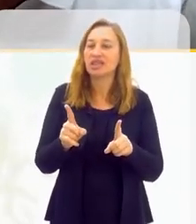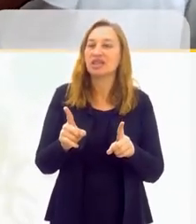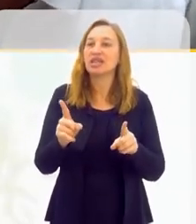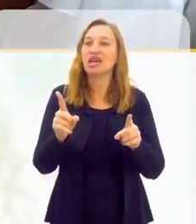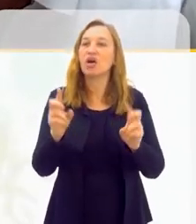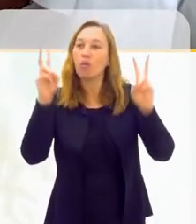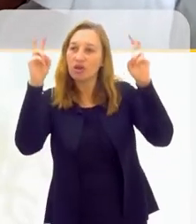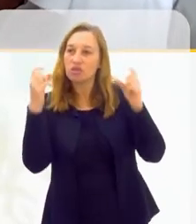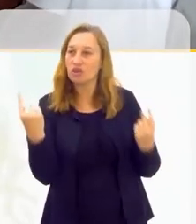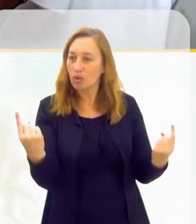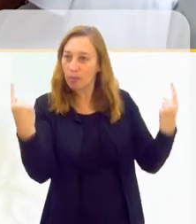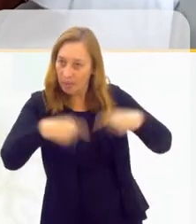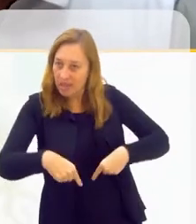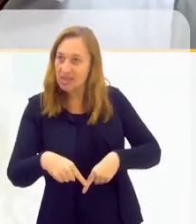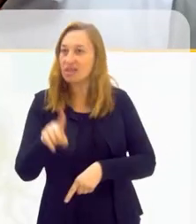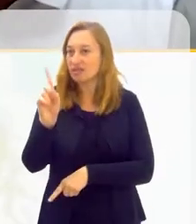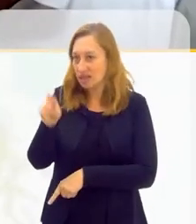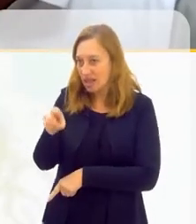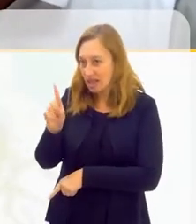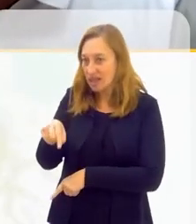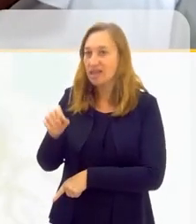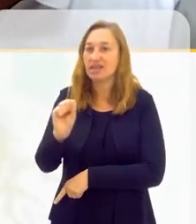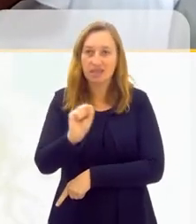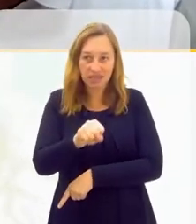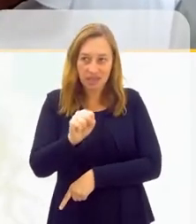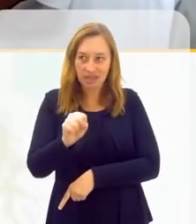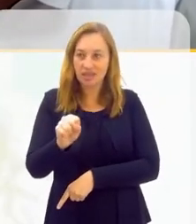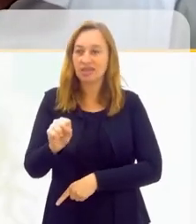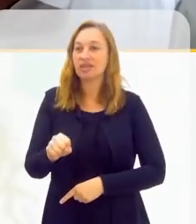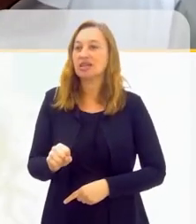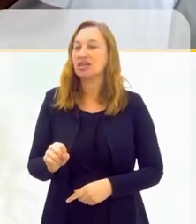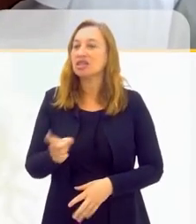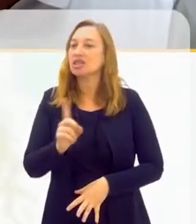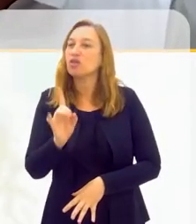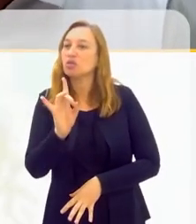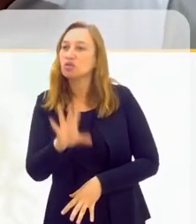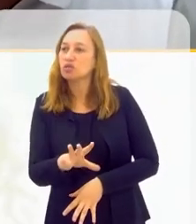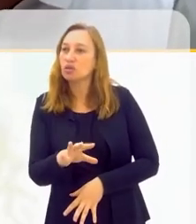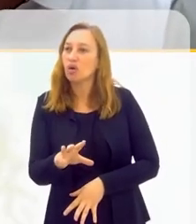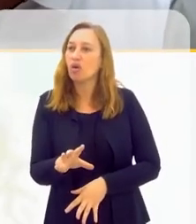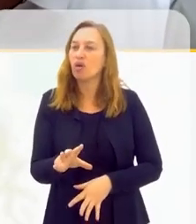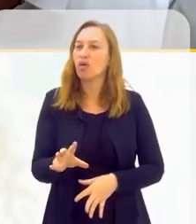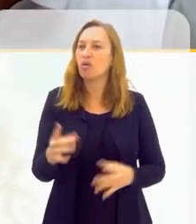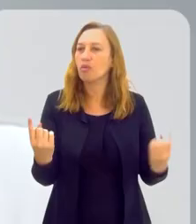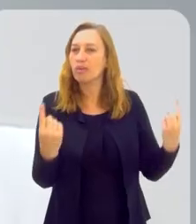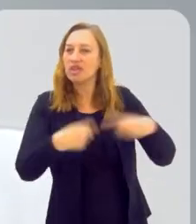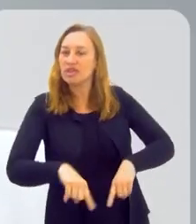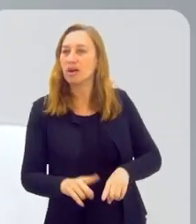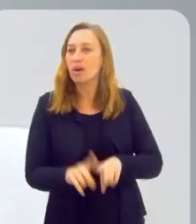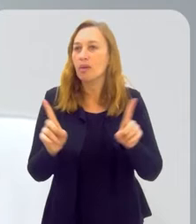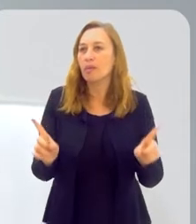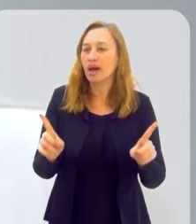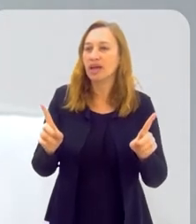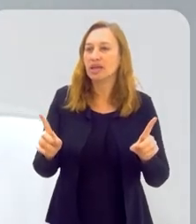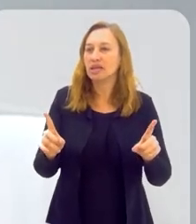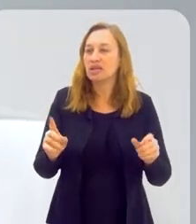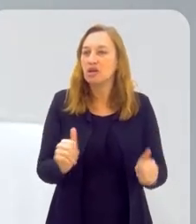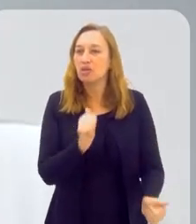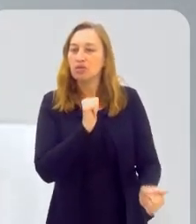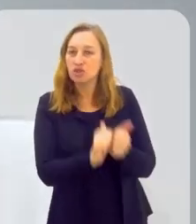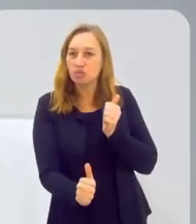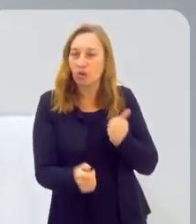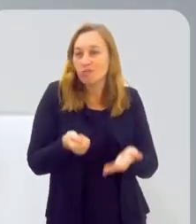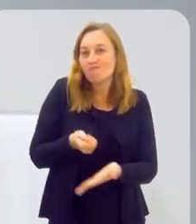pelo questão papel da social que pode competição, ter. né? Que Exatamente. seria acontecer. Não só a competição, mas acima de tudo aquilo que o